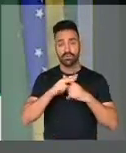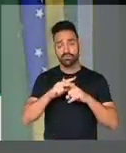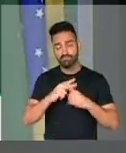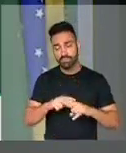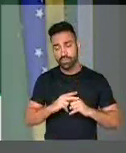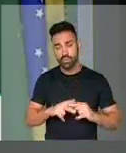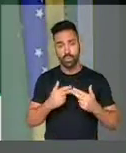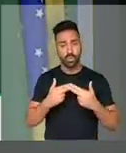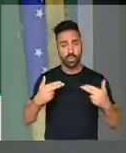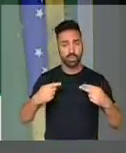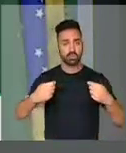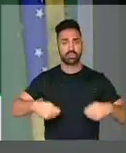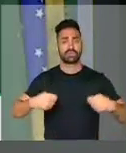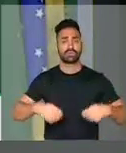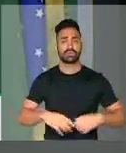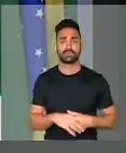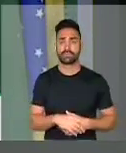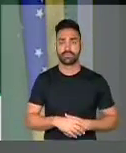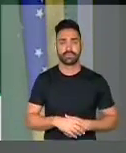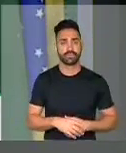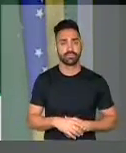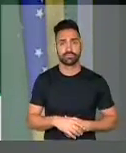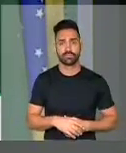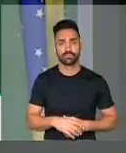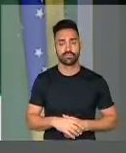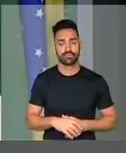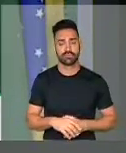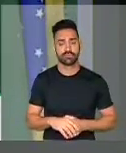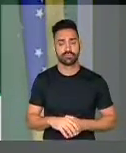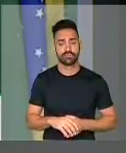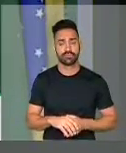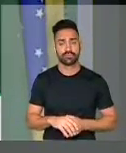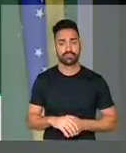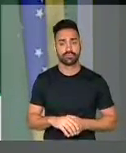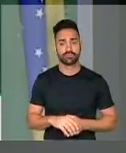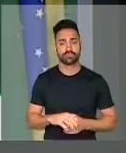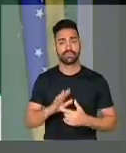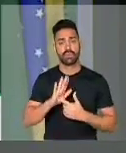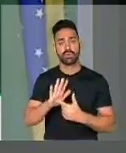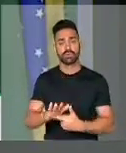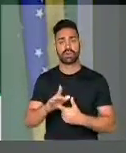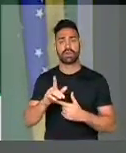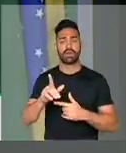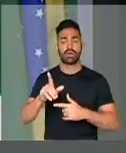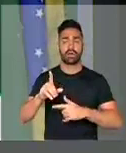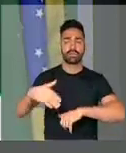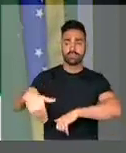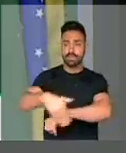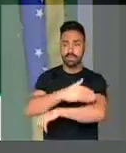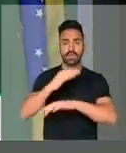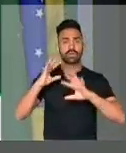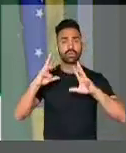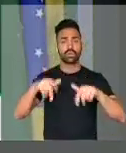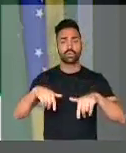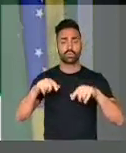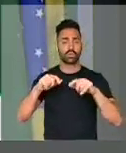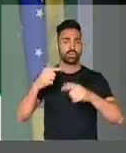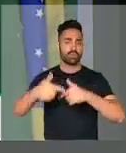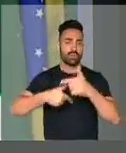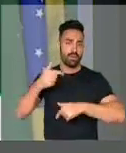correções necessárias e mostrasse as estradas e mostrasse tudo o que foi